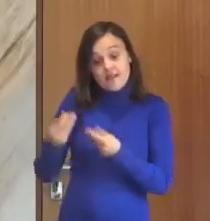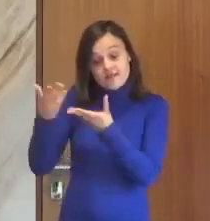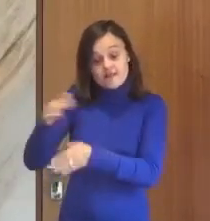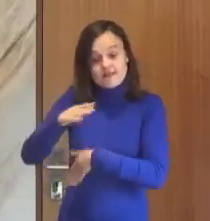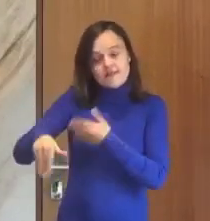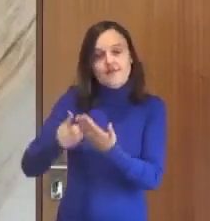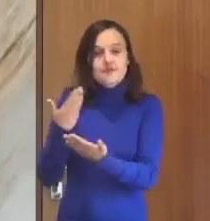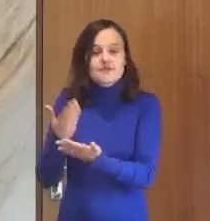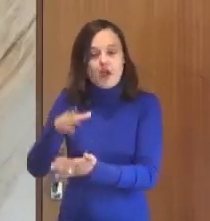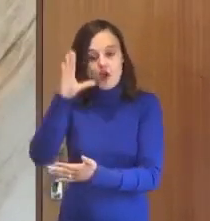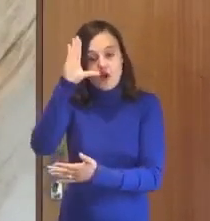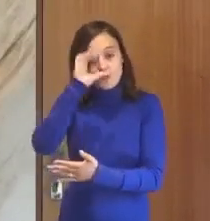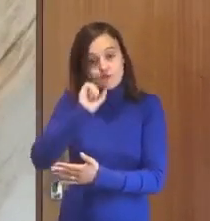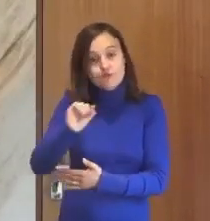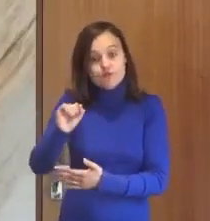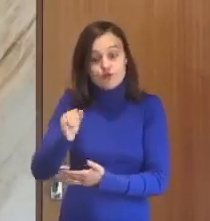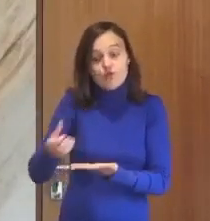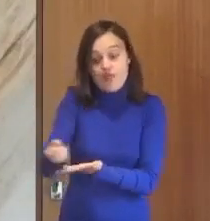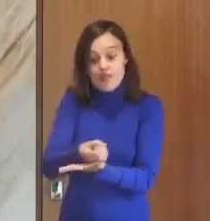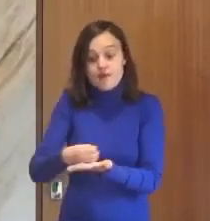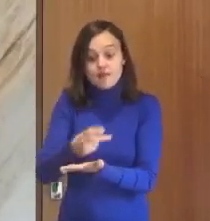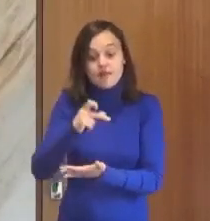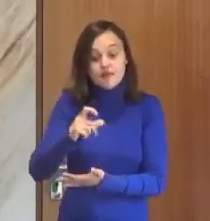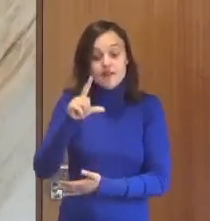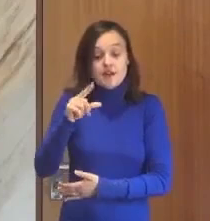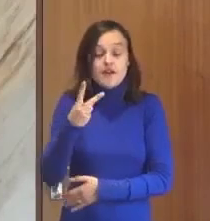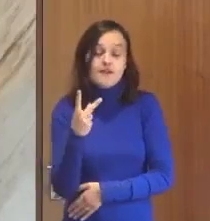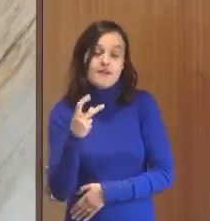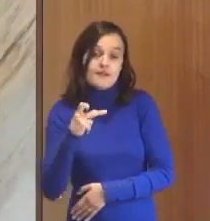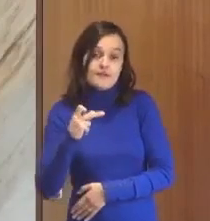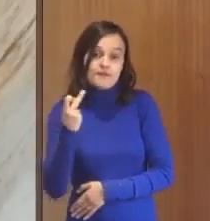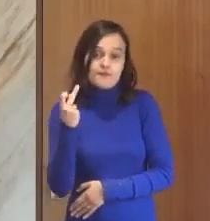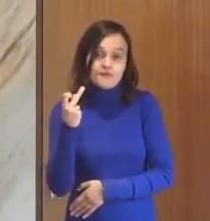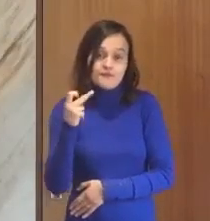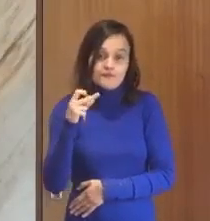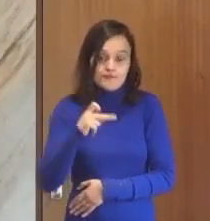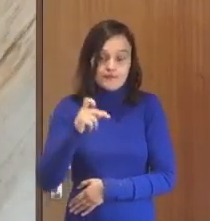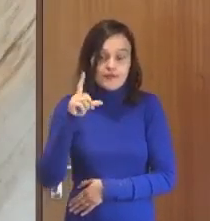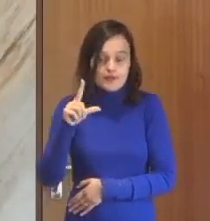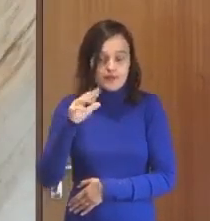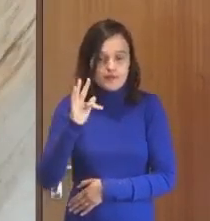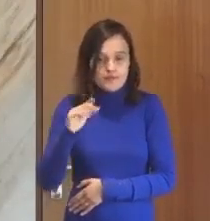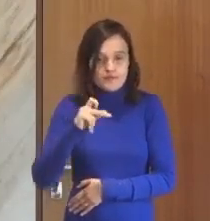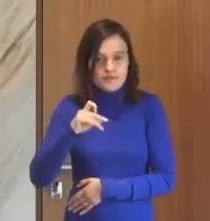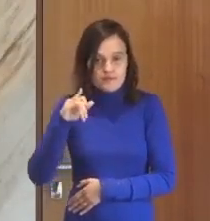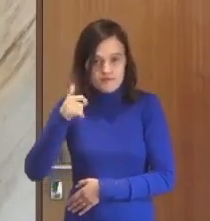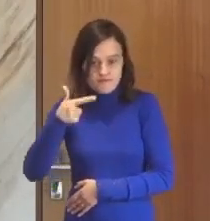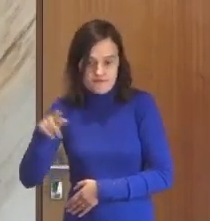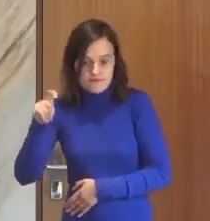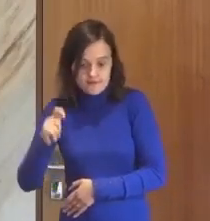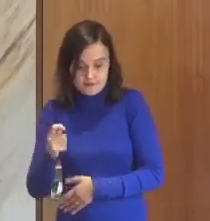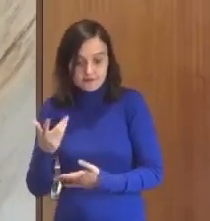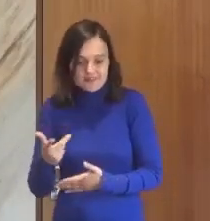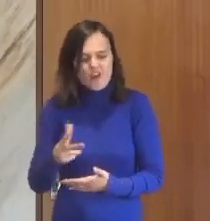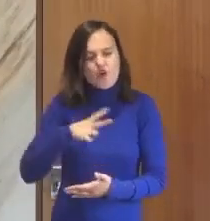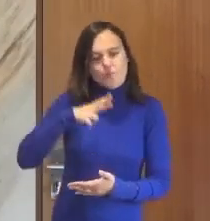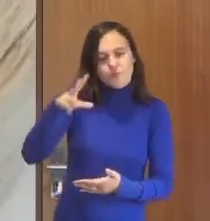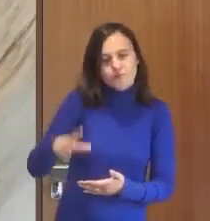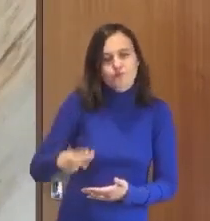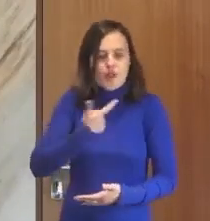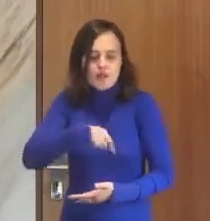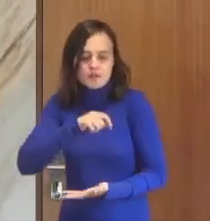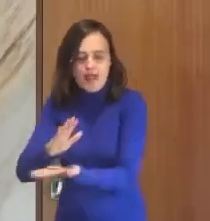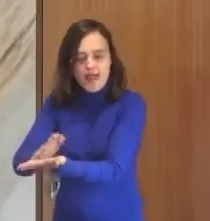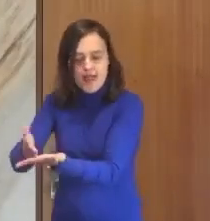uma importante praça à época, na zona raiana, entre Portugal e Espanha. Mais tarde,